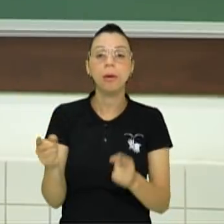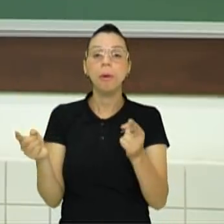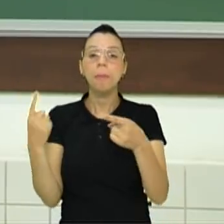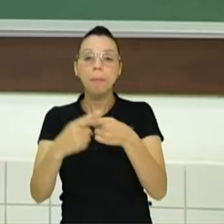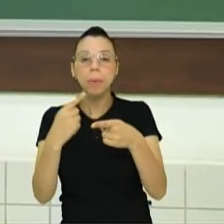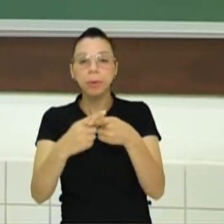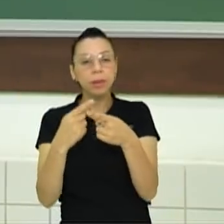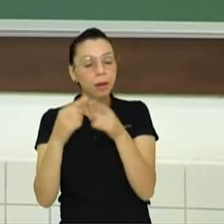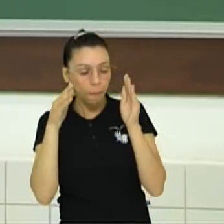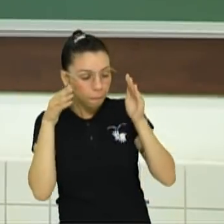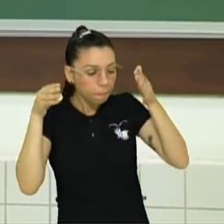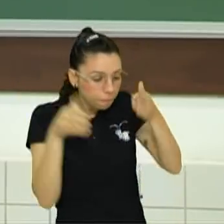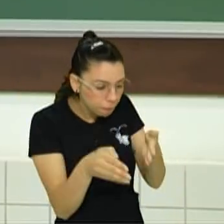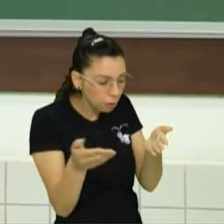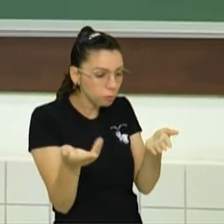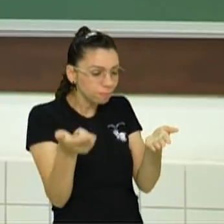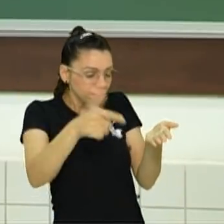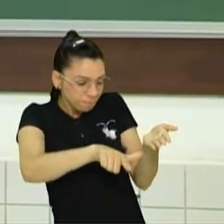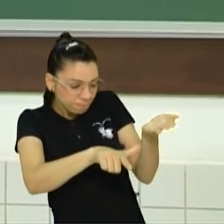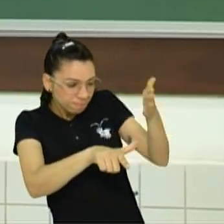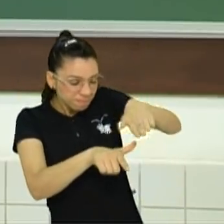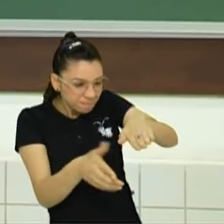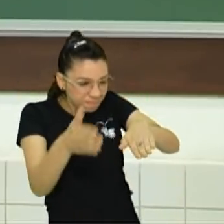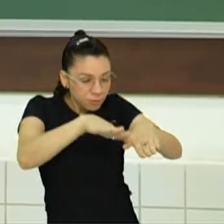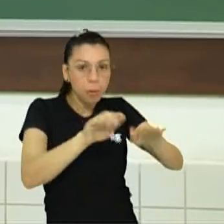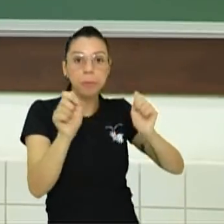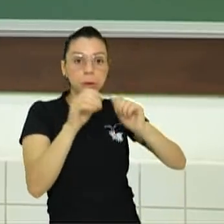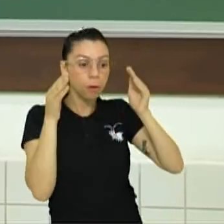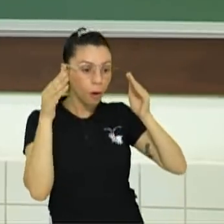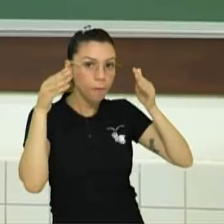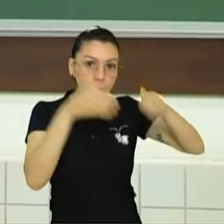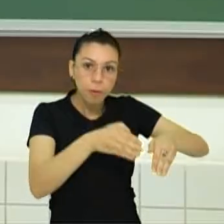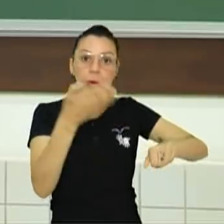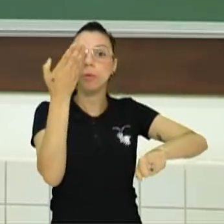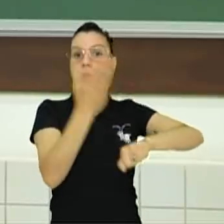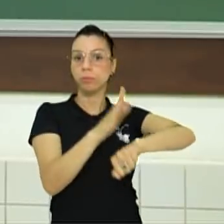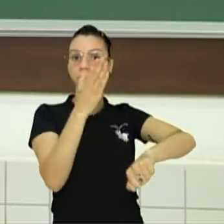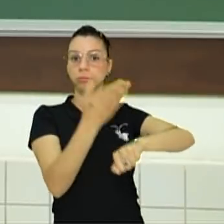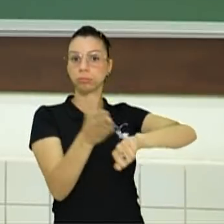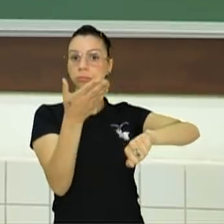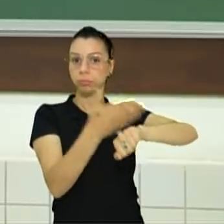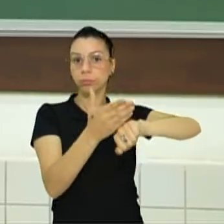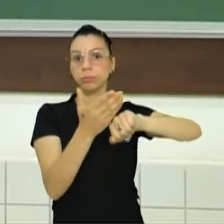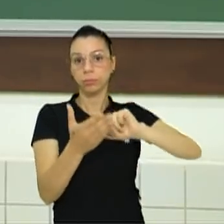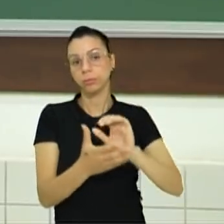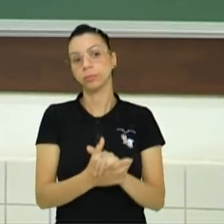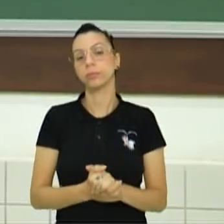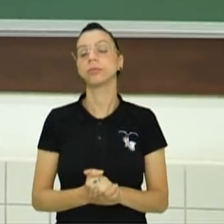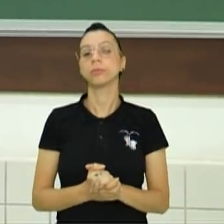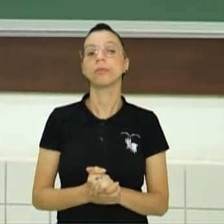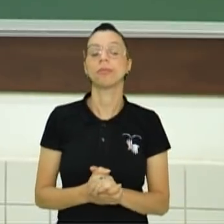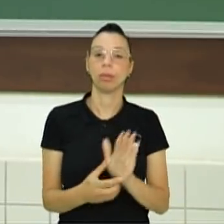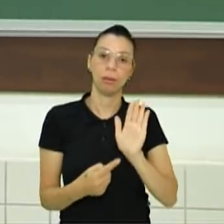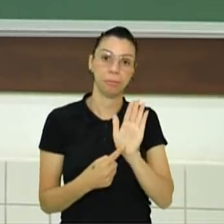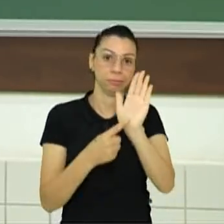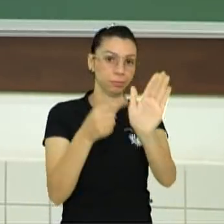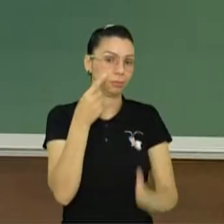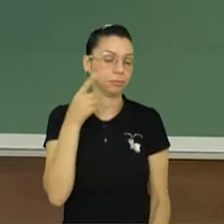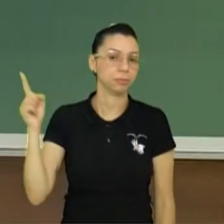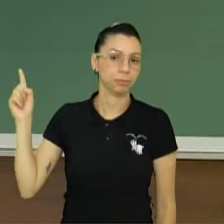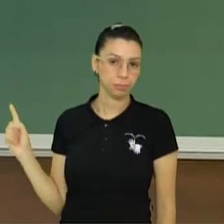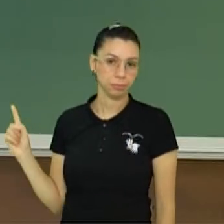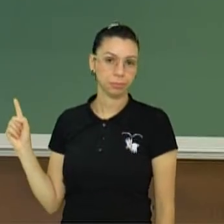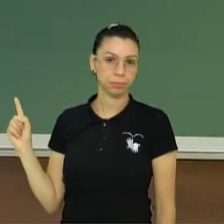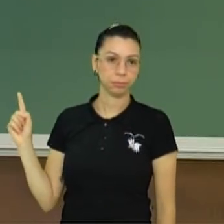linhas, ele exige muita atenção e prática nas dobras. Eu trouxe para